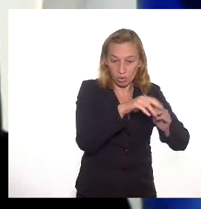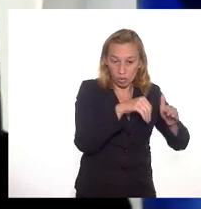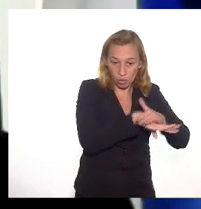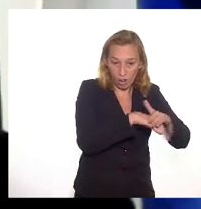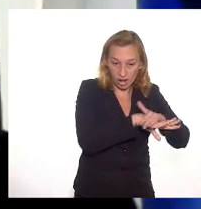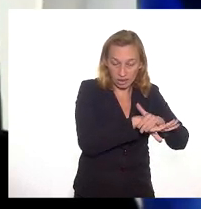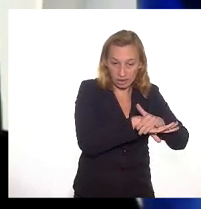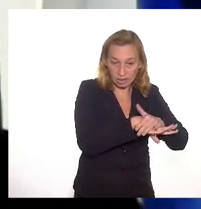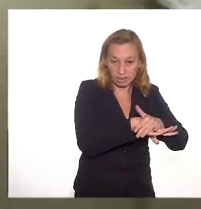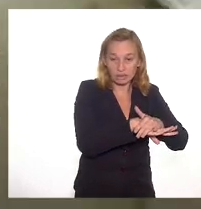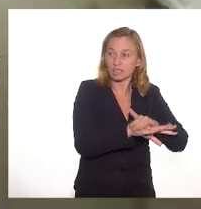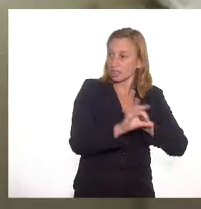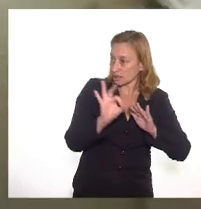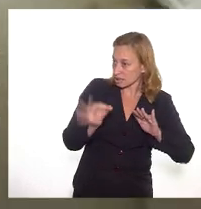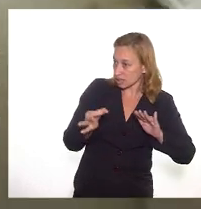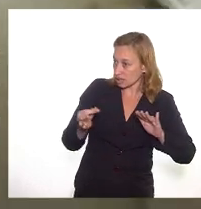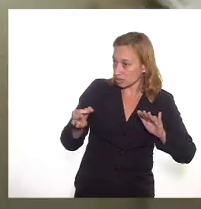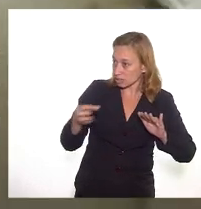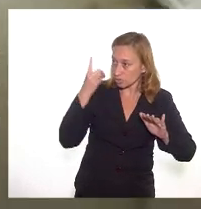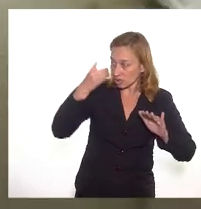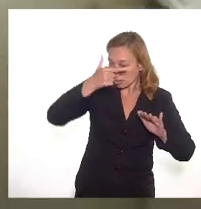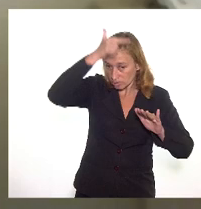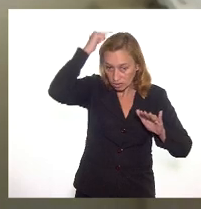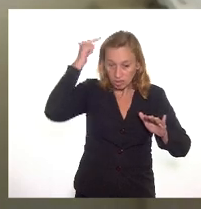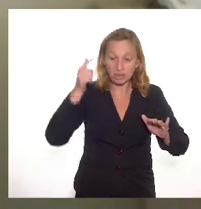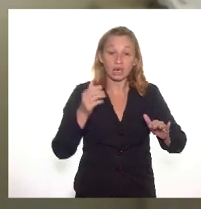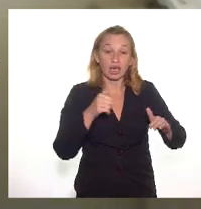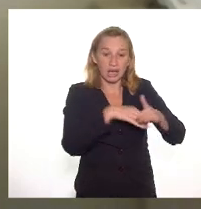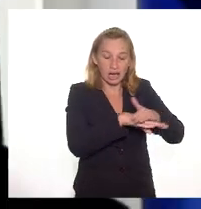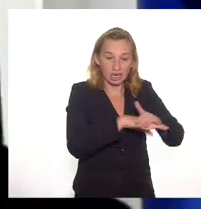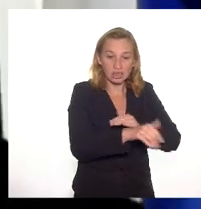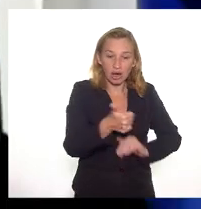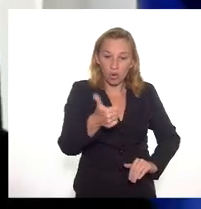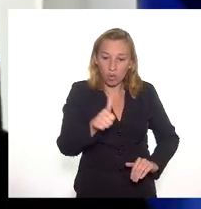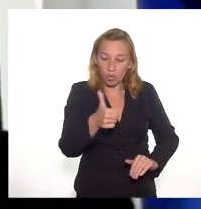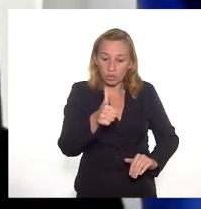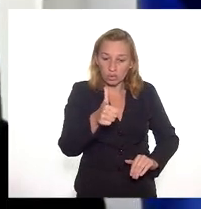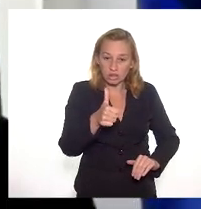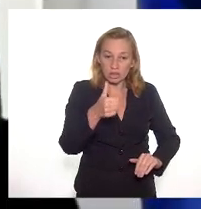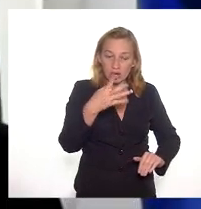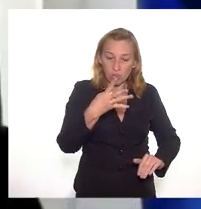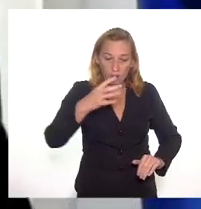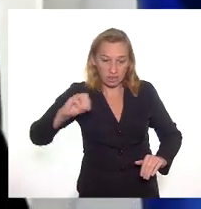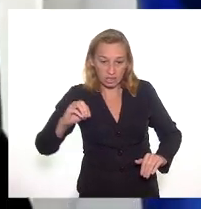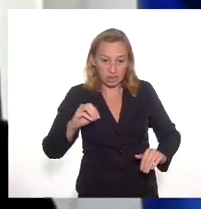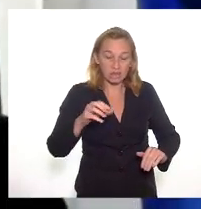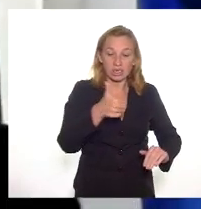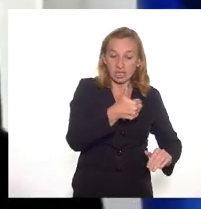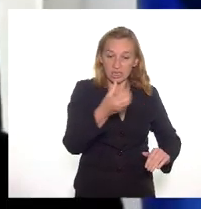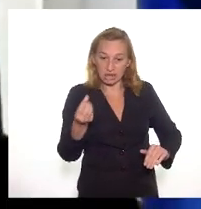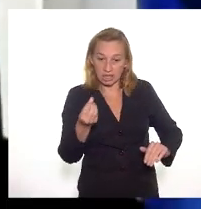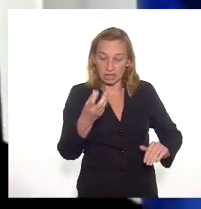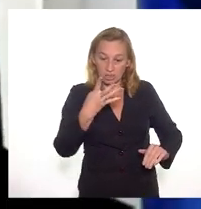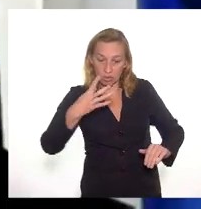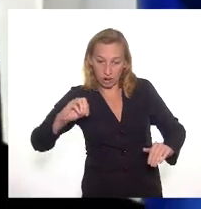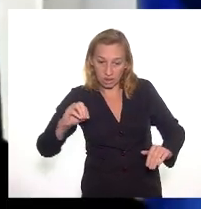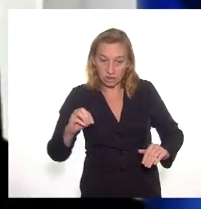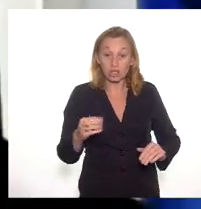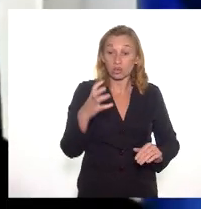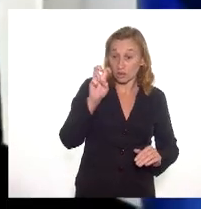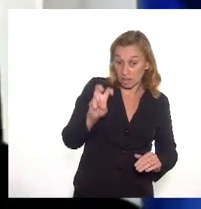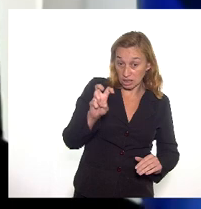Entendido, Luiz? Perfeitamente. Arrecadou 11.400 ano passado, arrecadou 16.400 dos 5